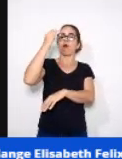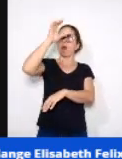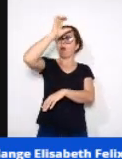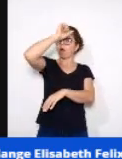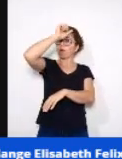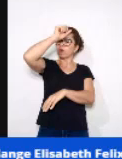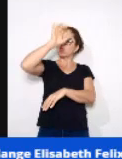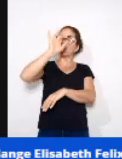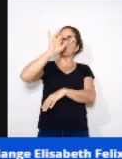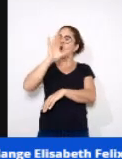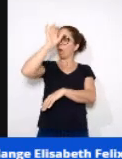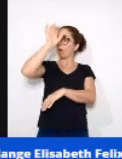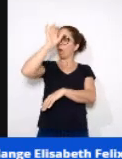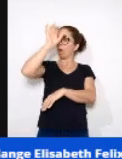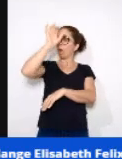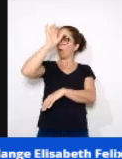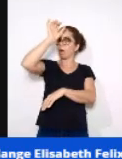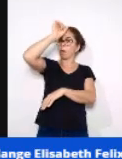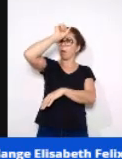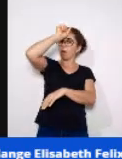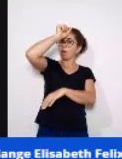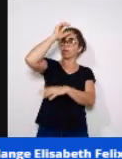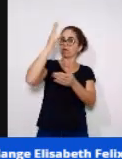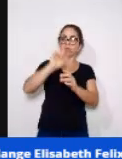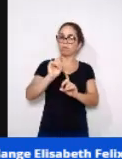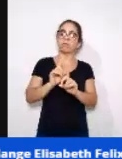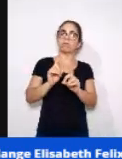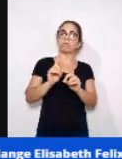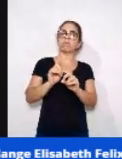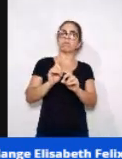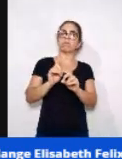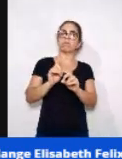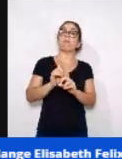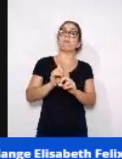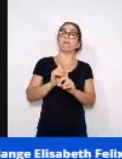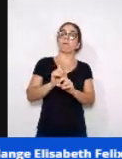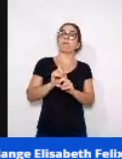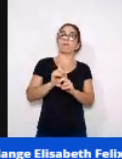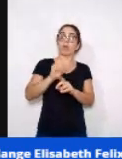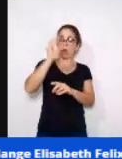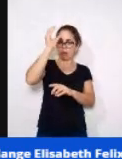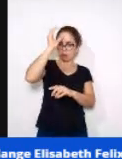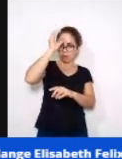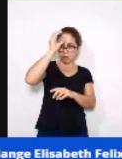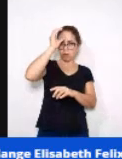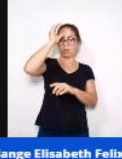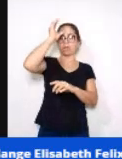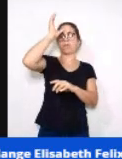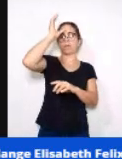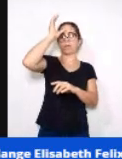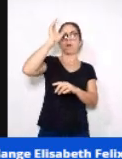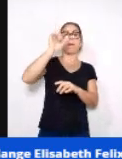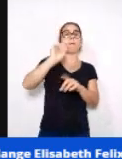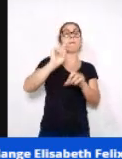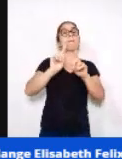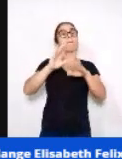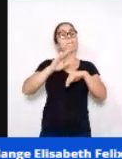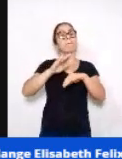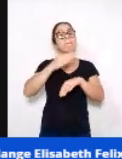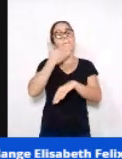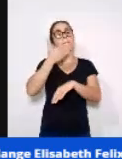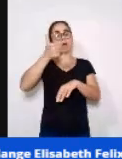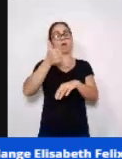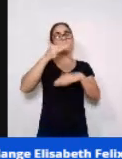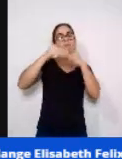para o conhecimento dos alunos, mas também assim para um melhor desenvolvimento das atividades por parte do